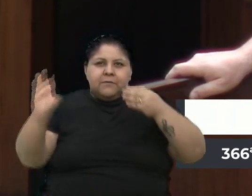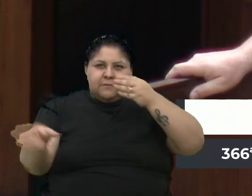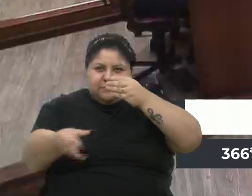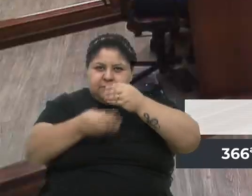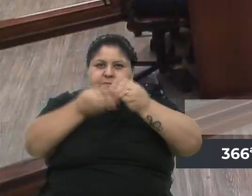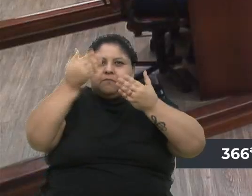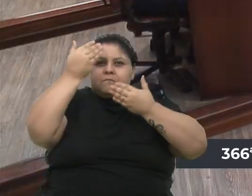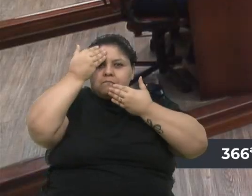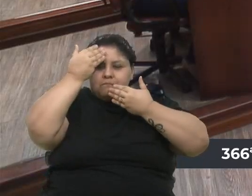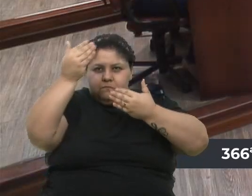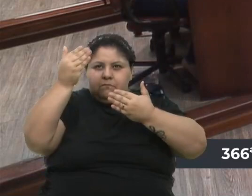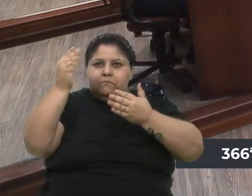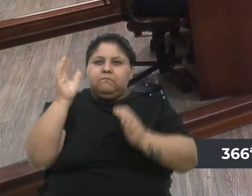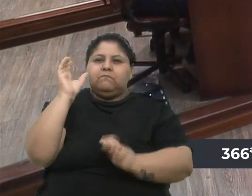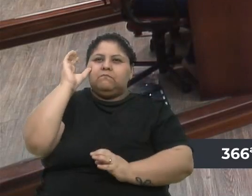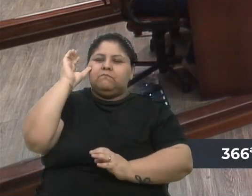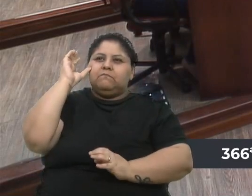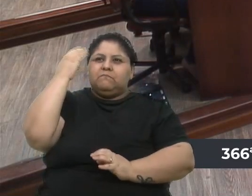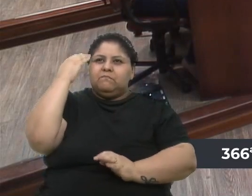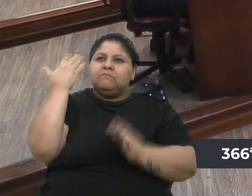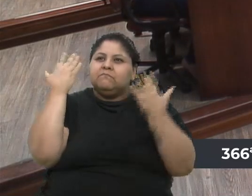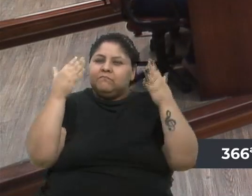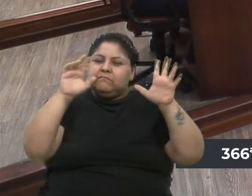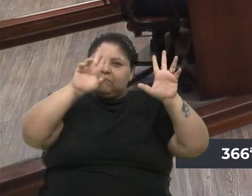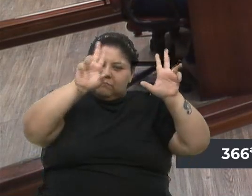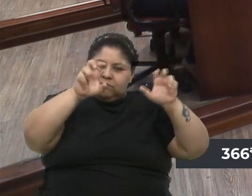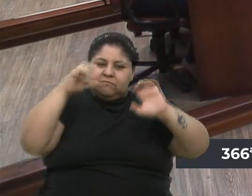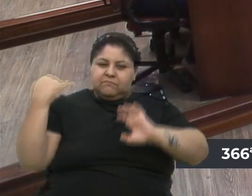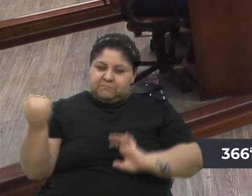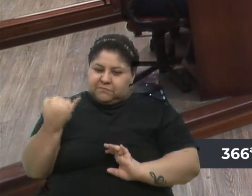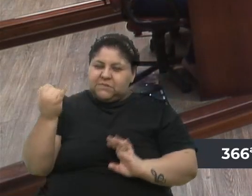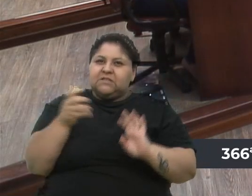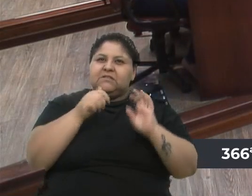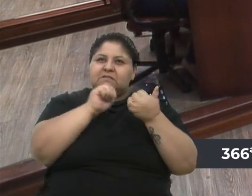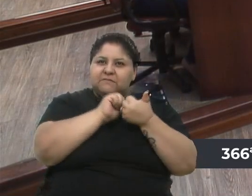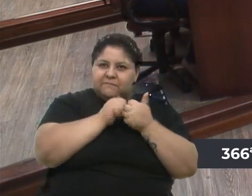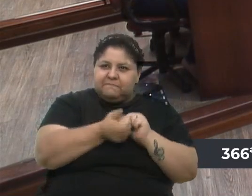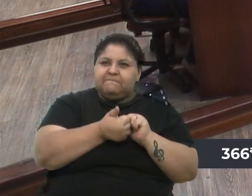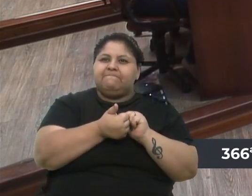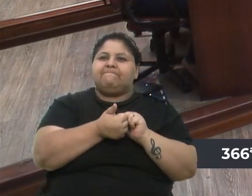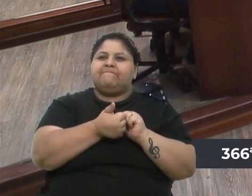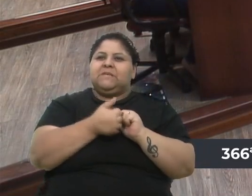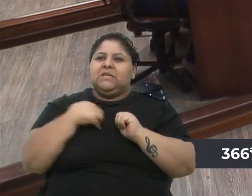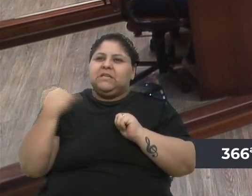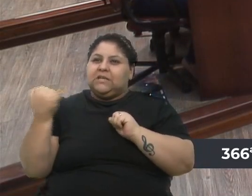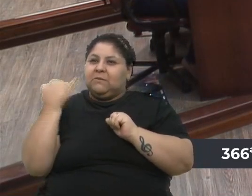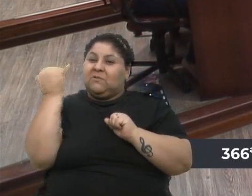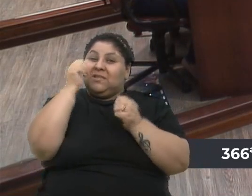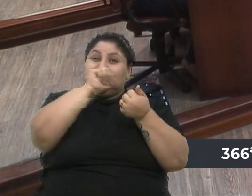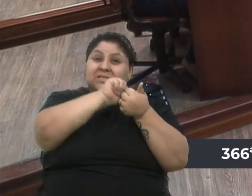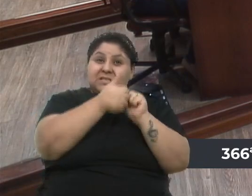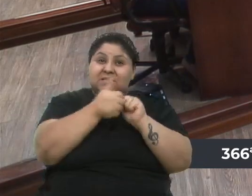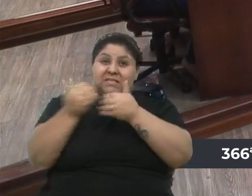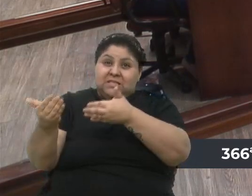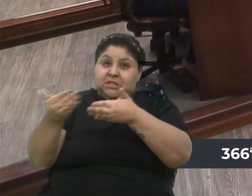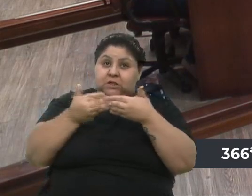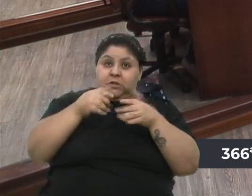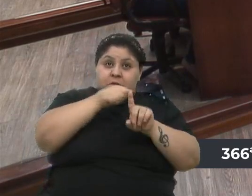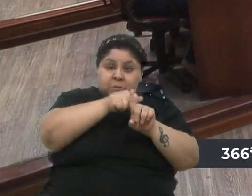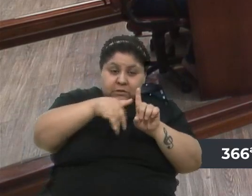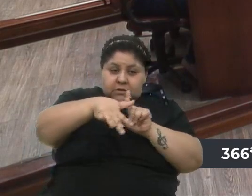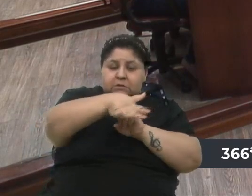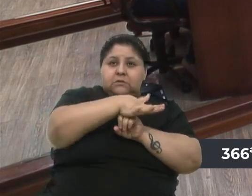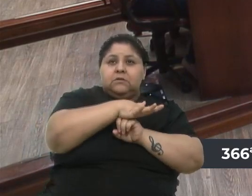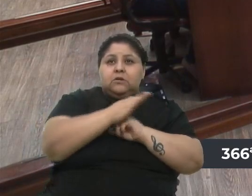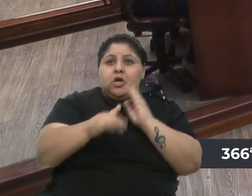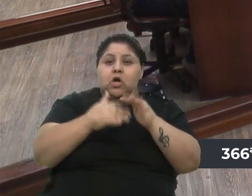Obrigado, vereador Felipe. Parabéns pelo tema, a importância do esporte, a importância que o esporte traz à sociedade. E